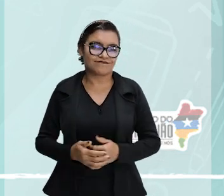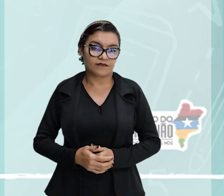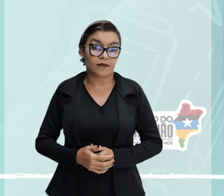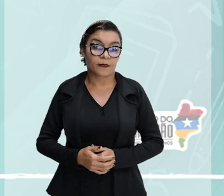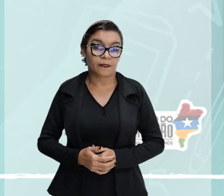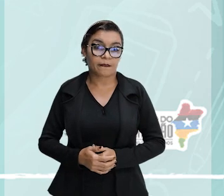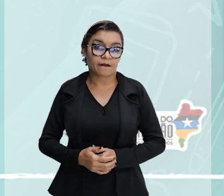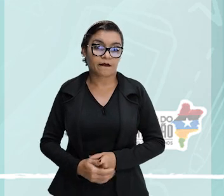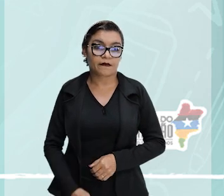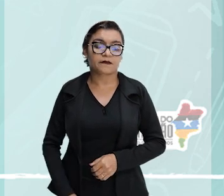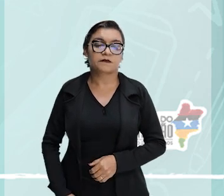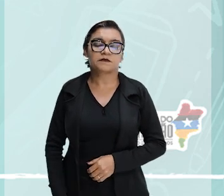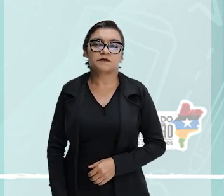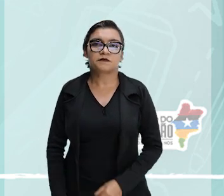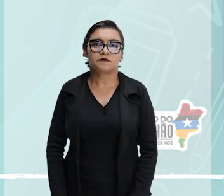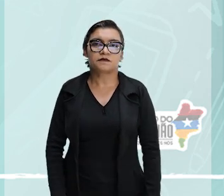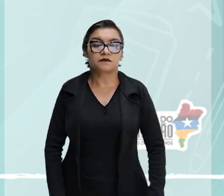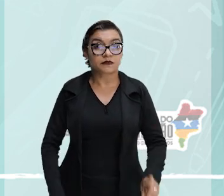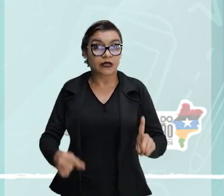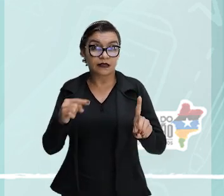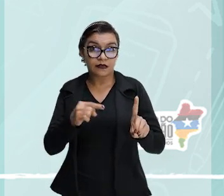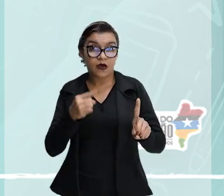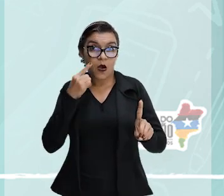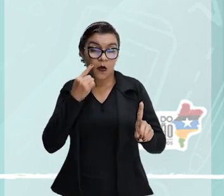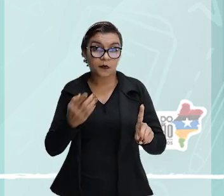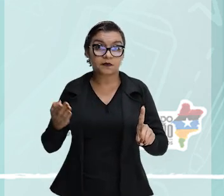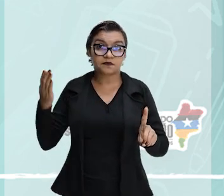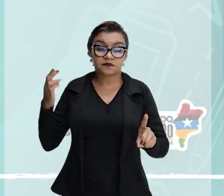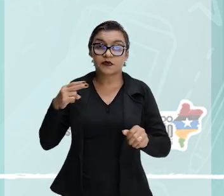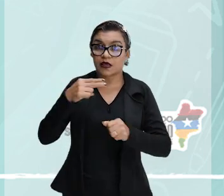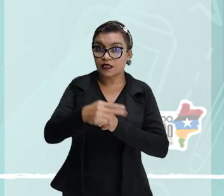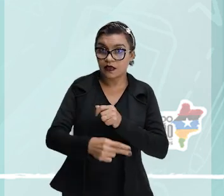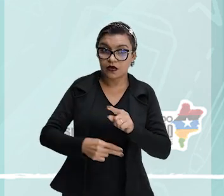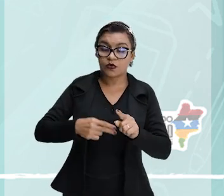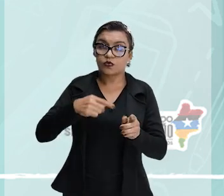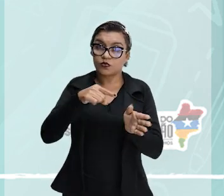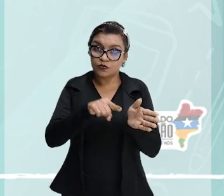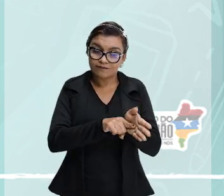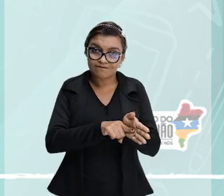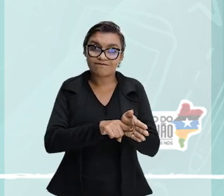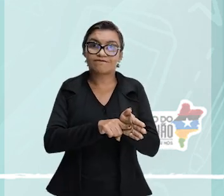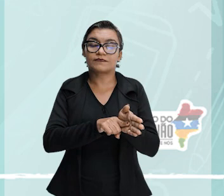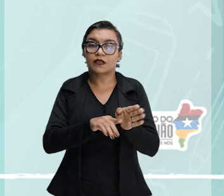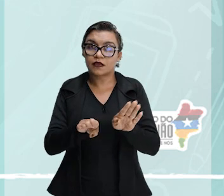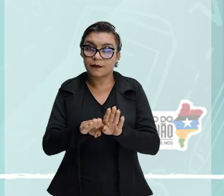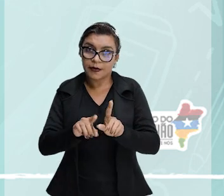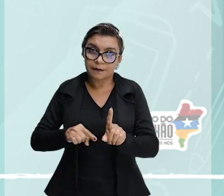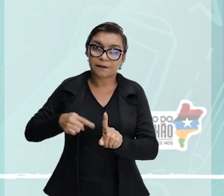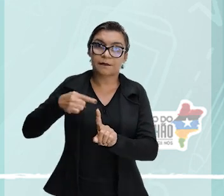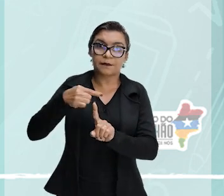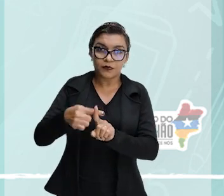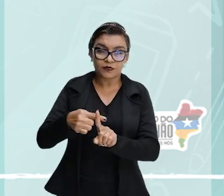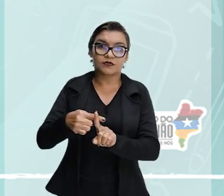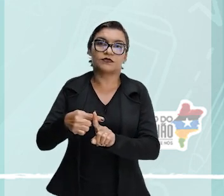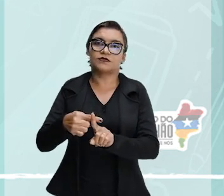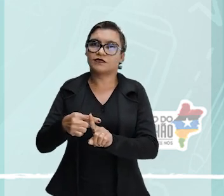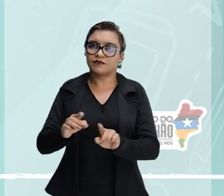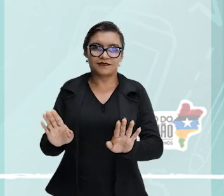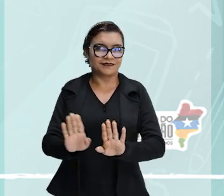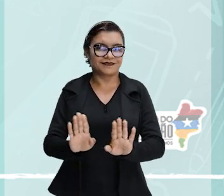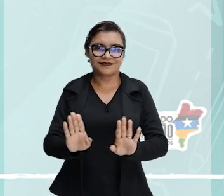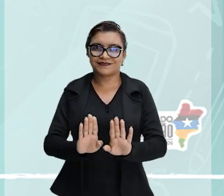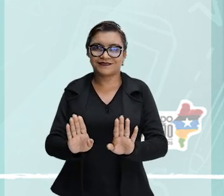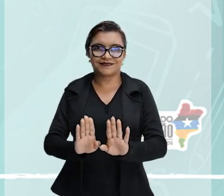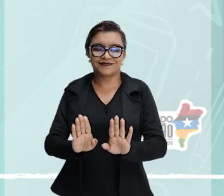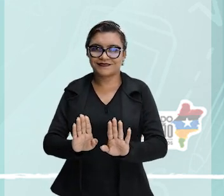E letra D, neutro, negativa e positiva. Negativa e positiva também não é